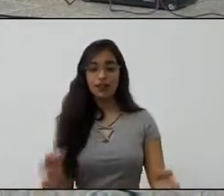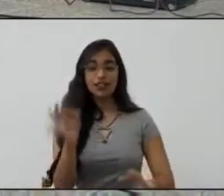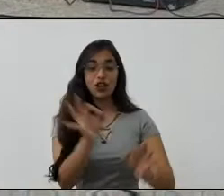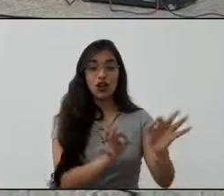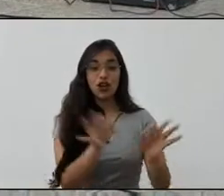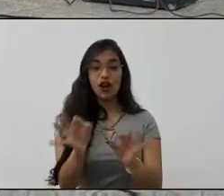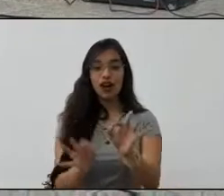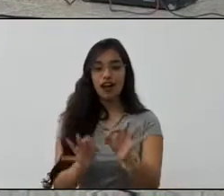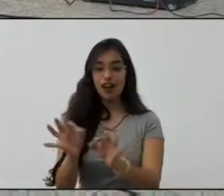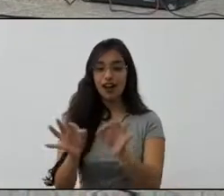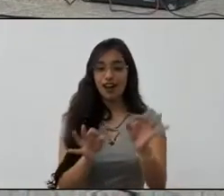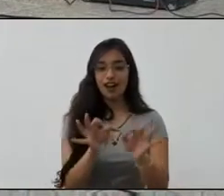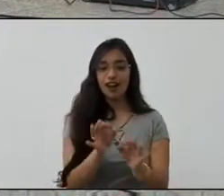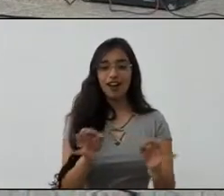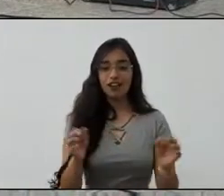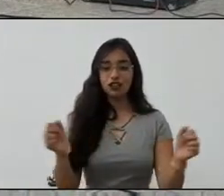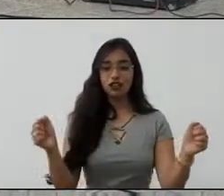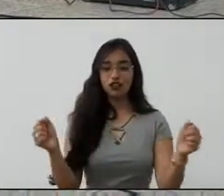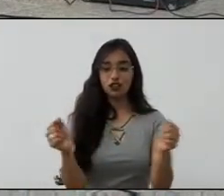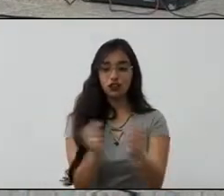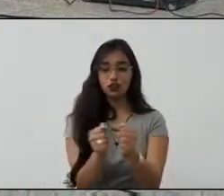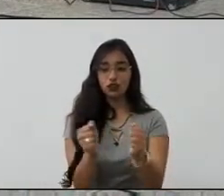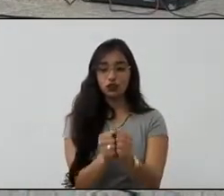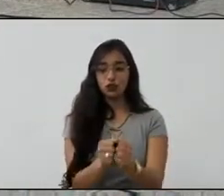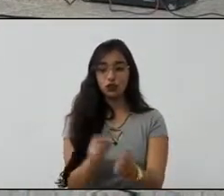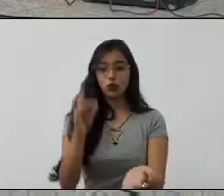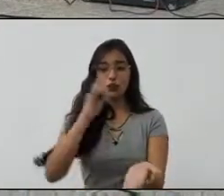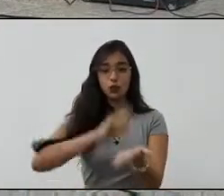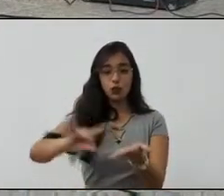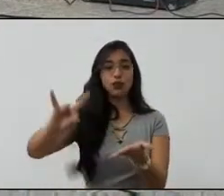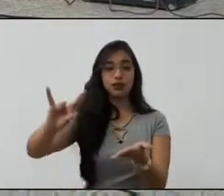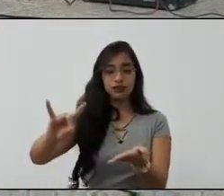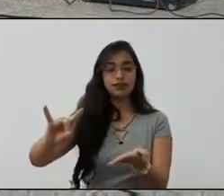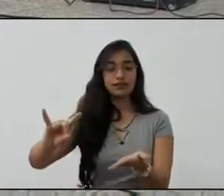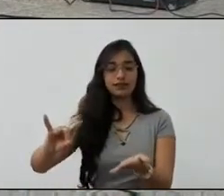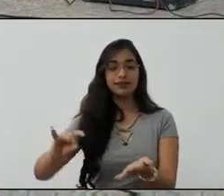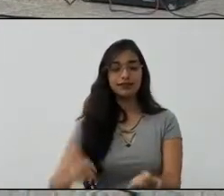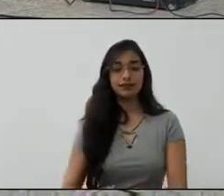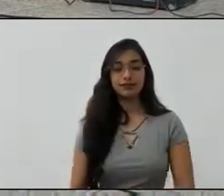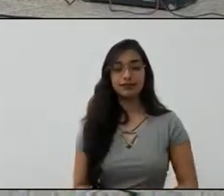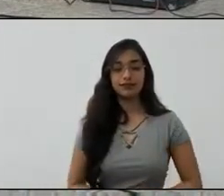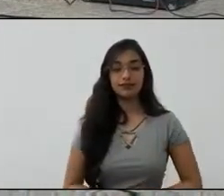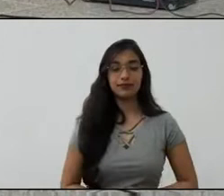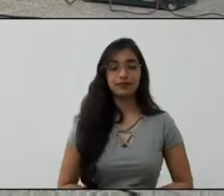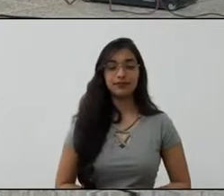inimigos, diante dos problemas que se arvoram contra nós.